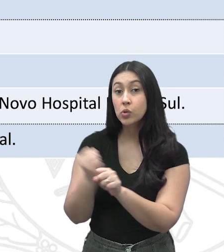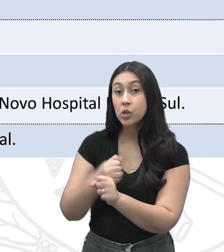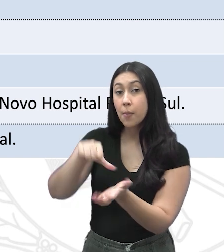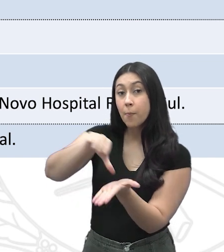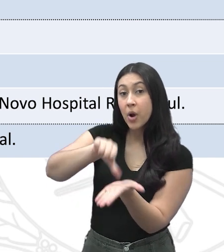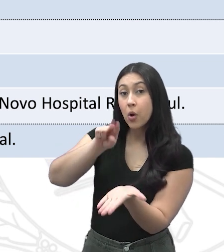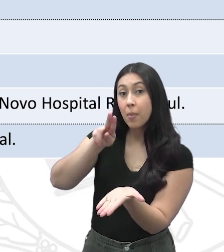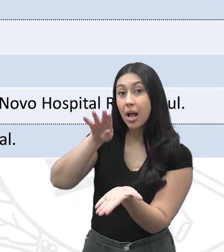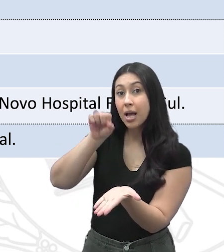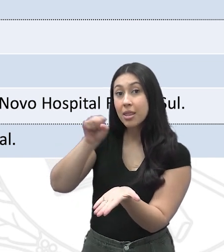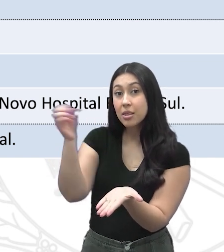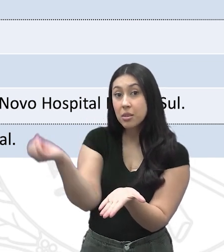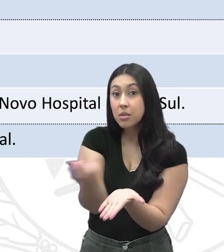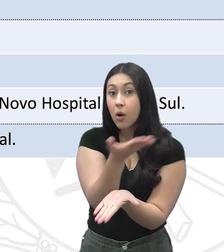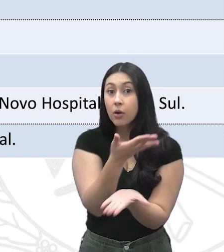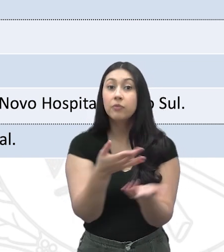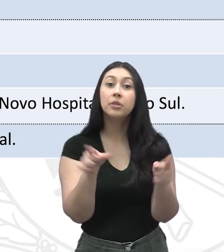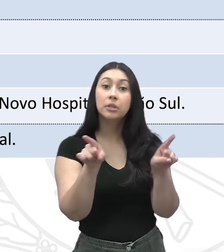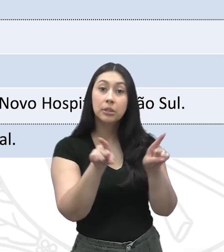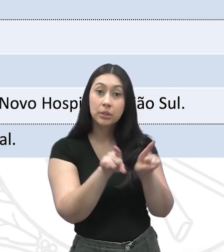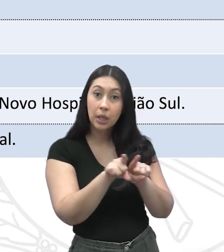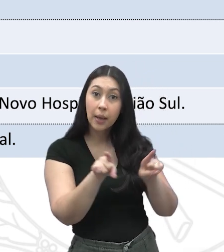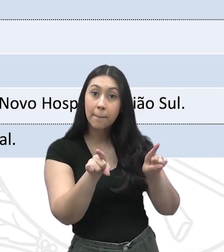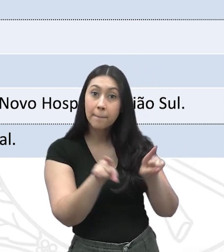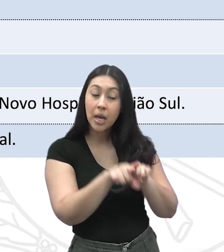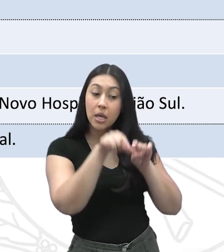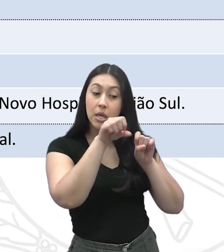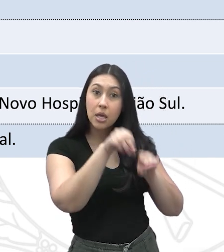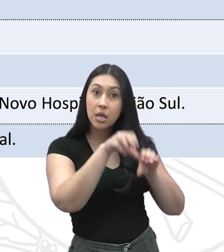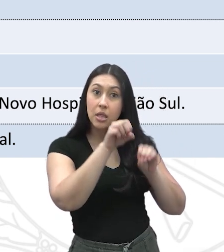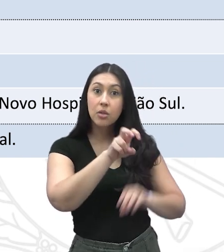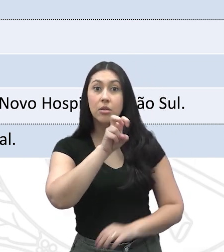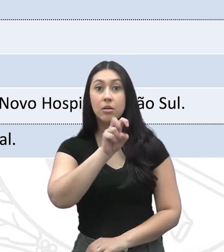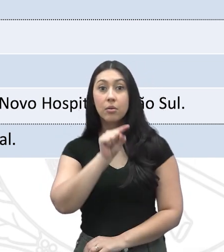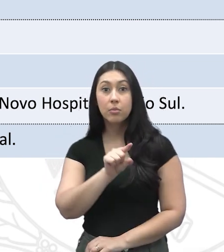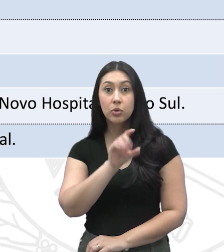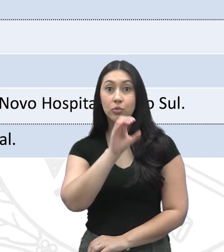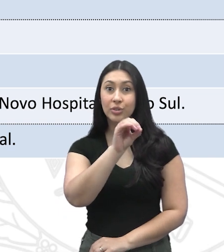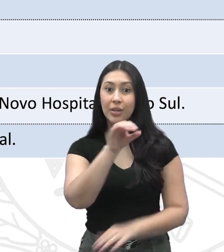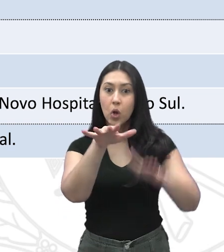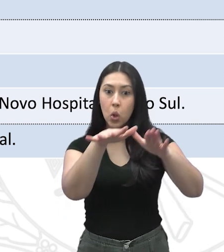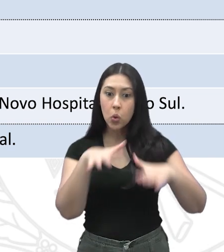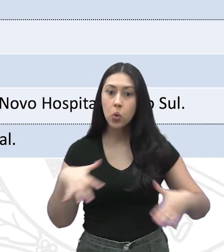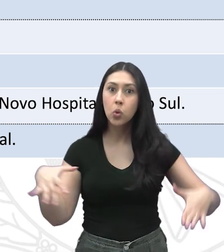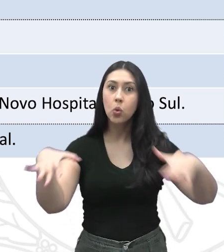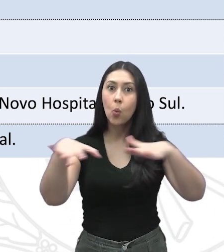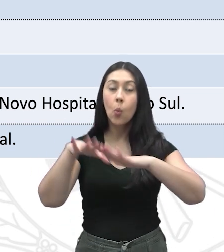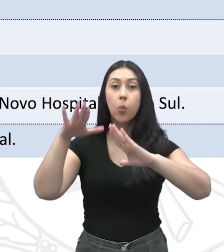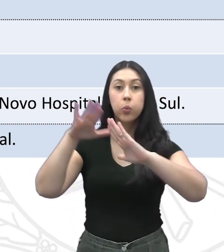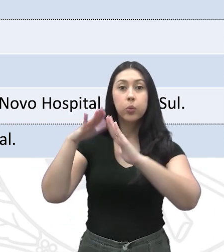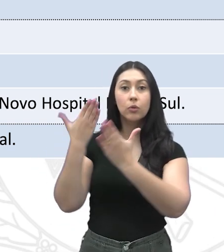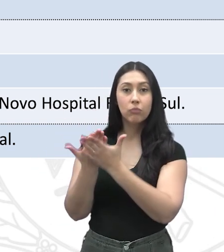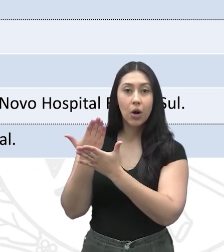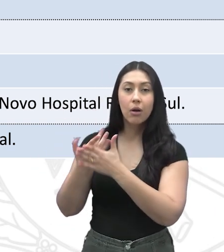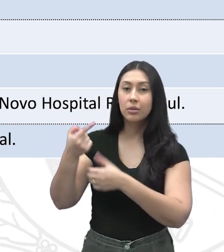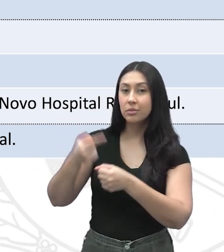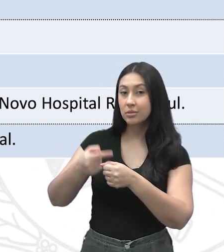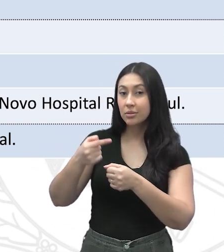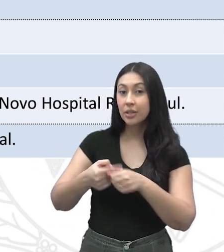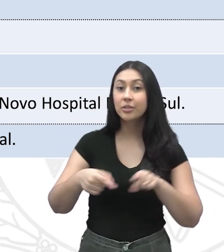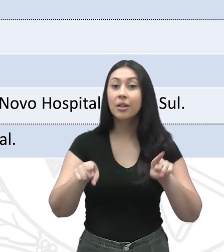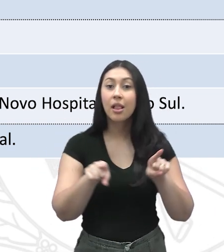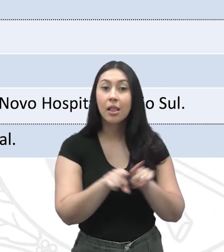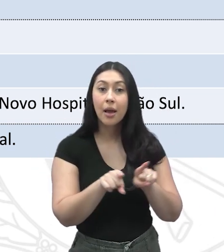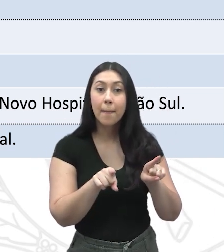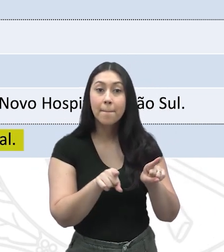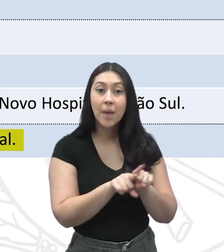de uma nova UBS no bairro Cajuru, implantação do ensino 5.0 em todas as escolas municipais